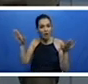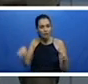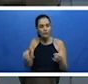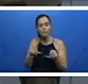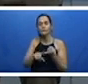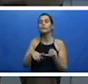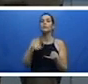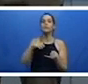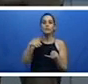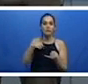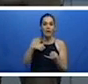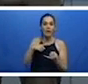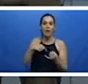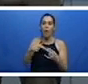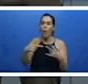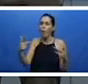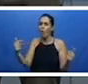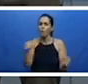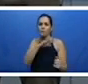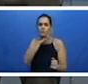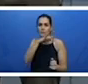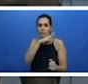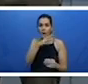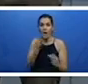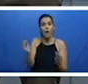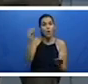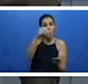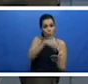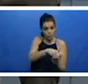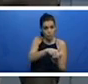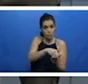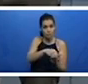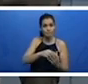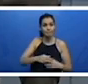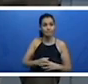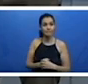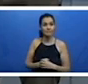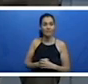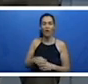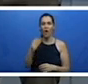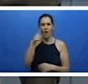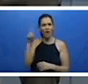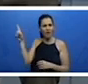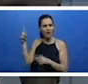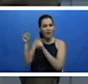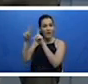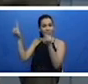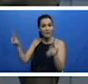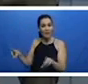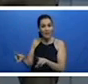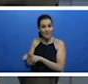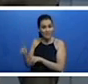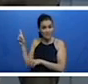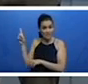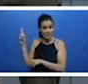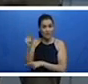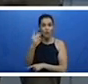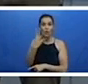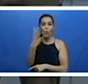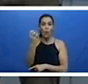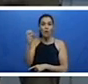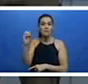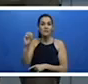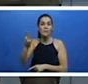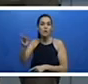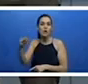estamos incluídos. Bom, este seria um cenário de 400 milhões de anos atrás.